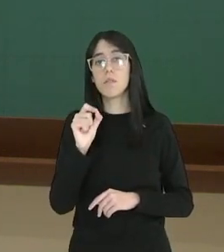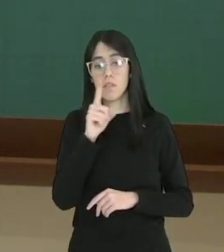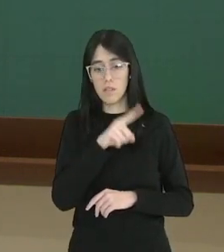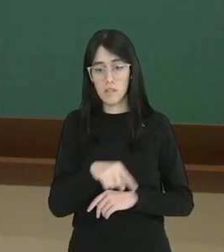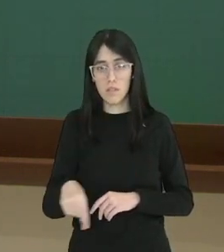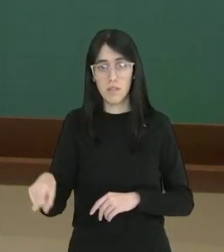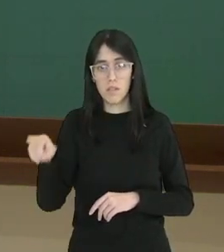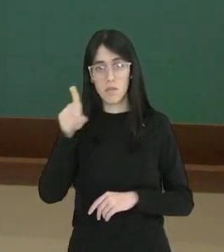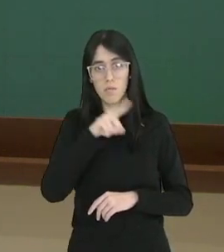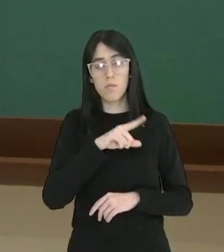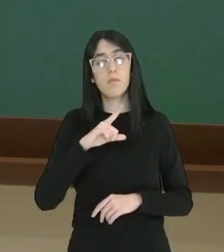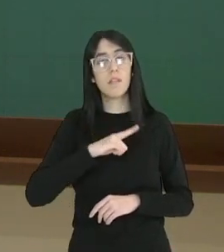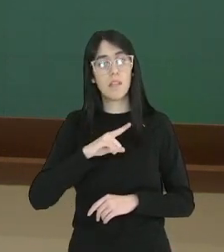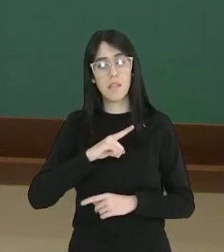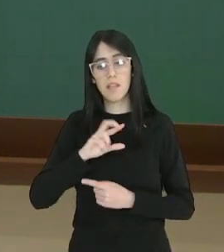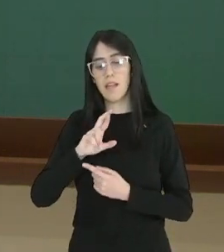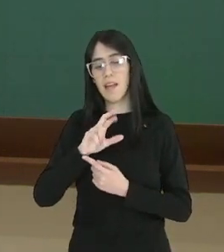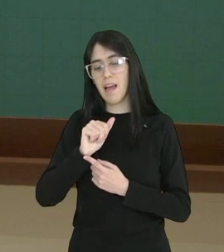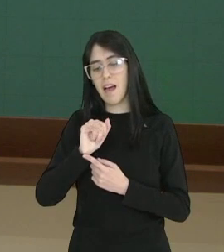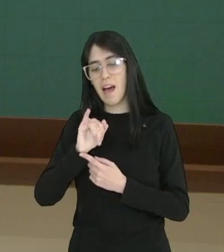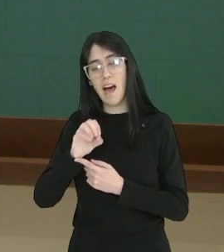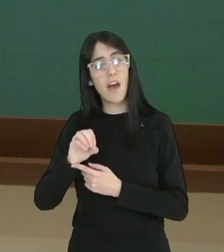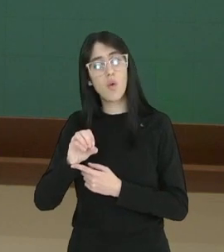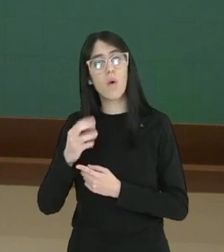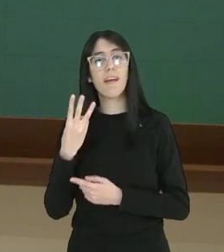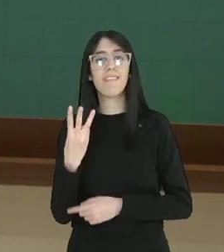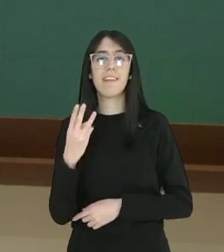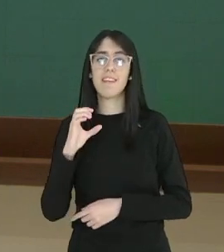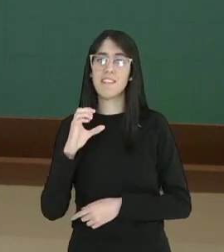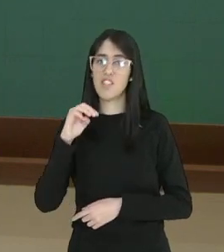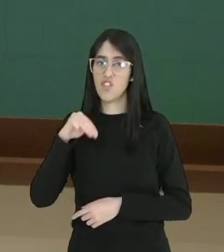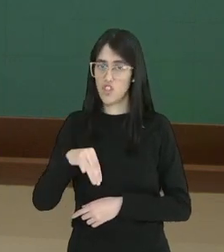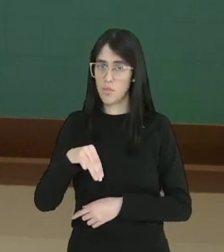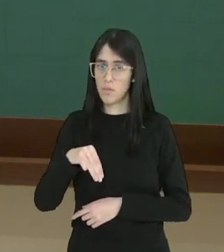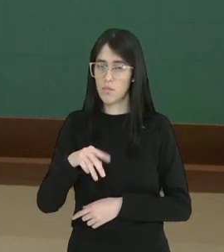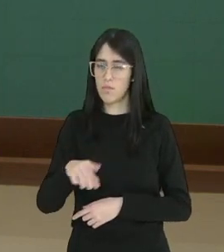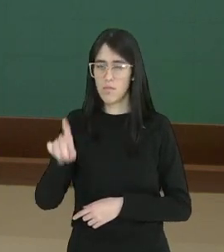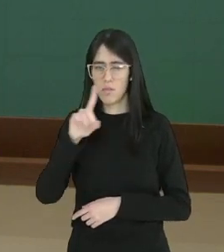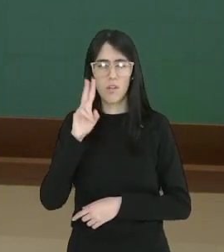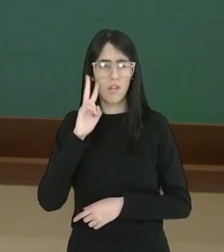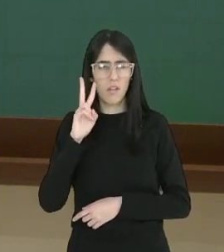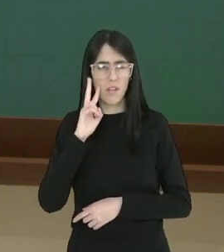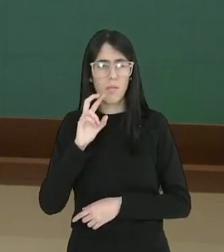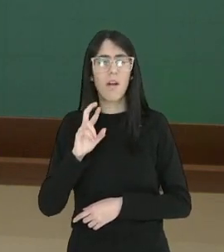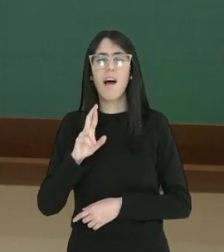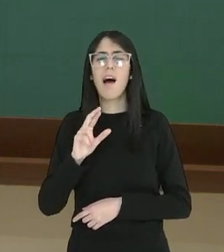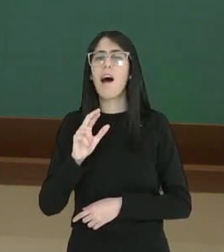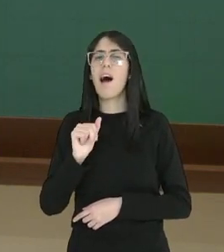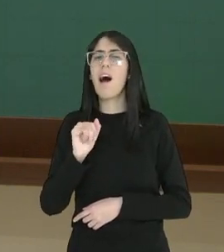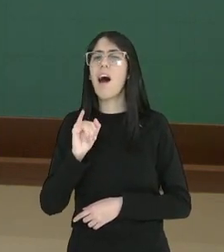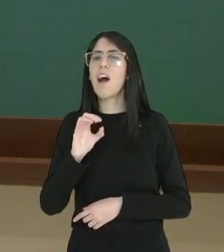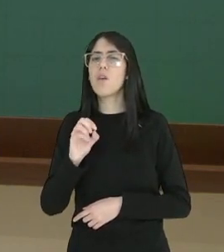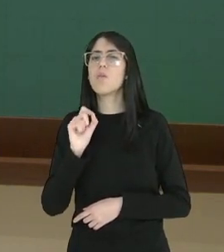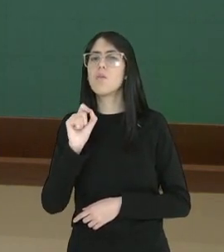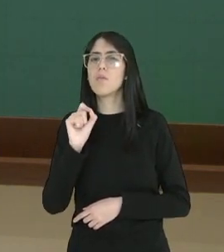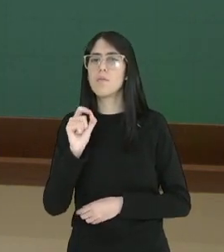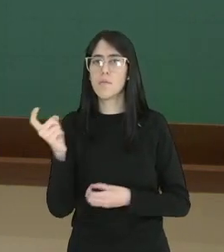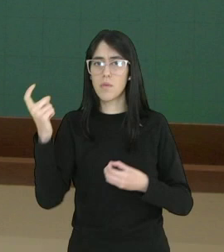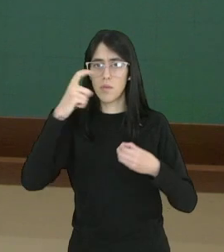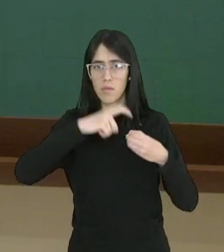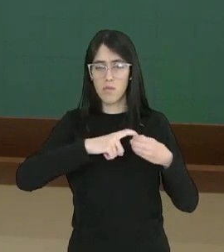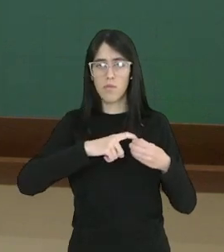circunferência tem raio igual a 3 centímetros. Lembra o que é o raio? Eu vou voltar lá